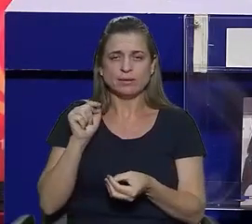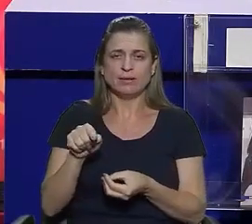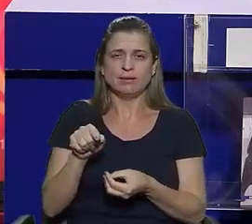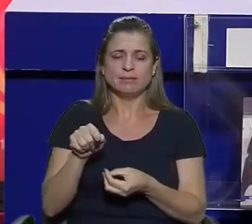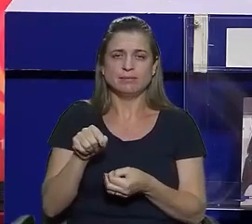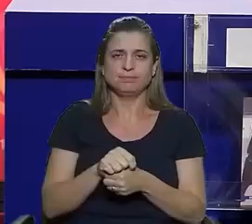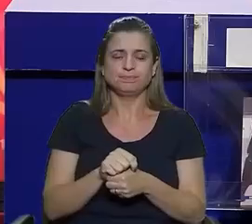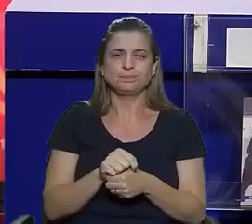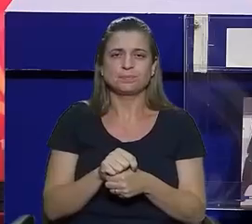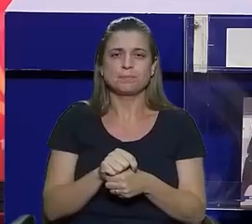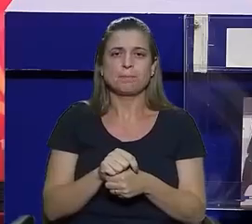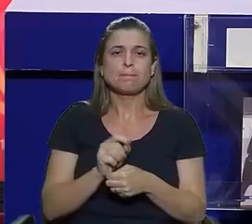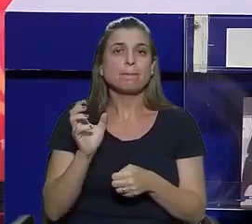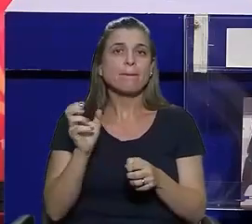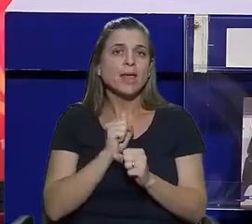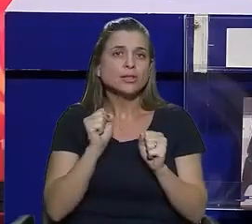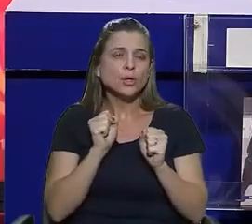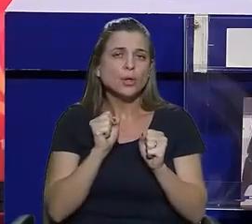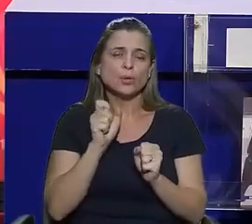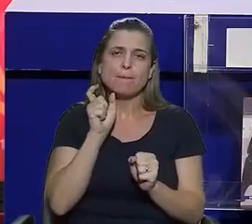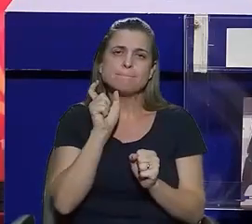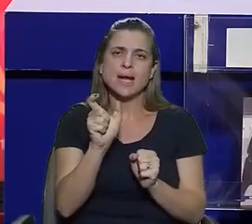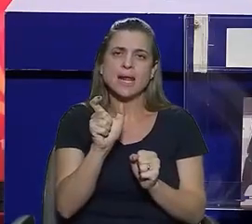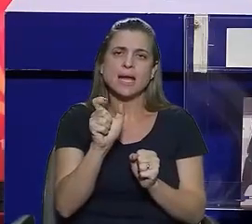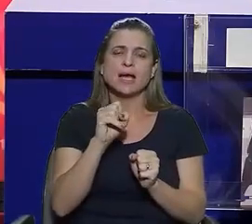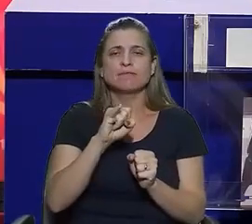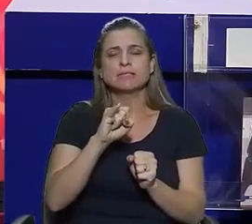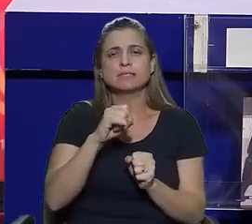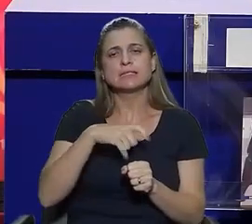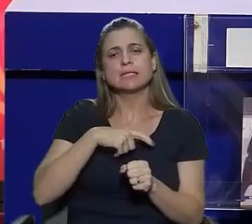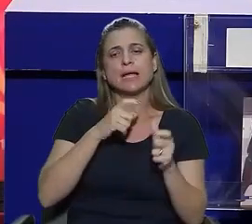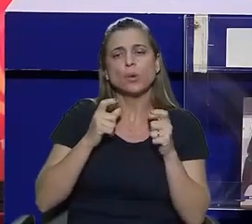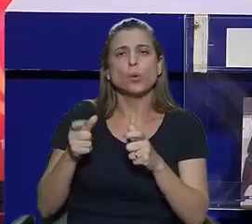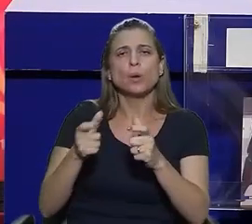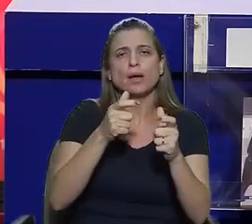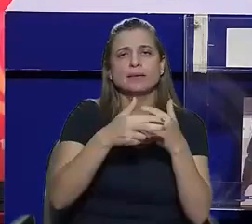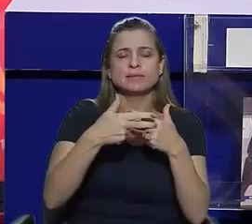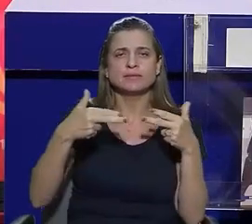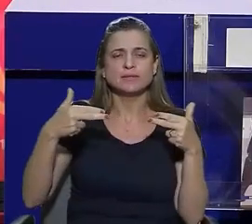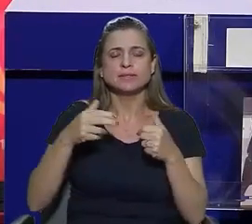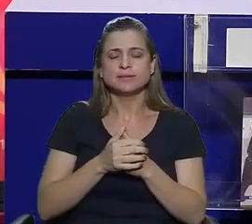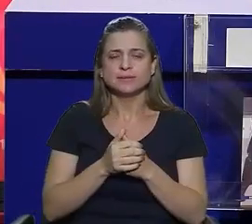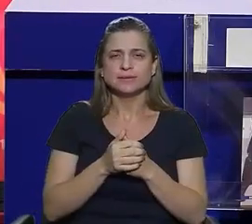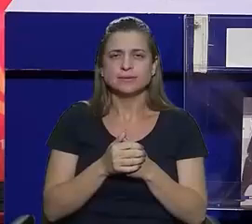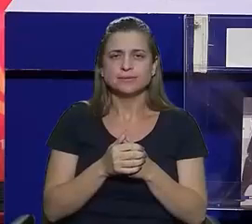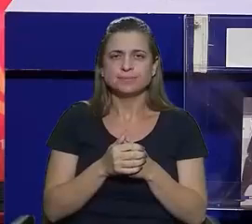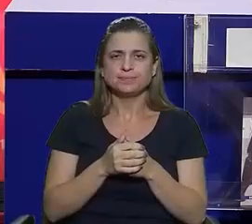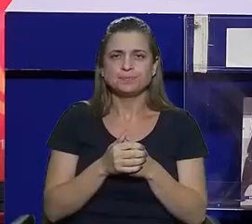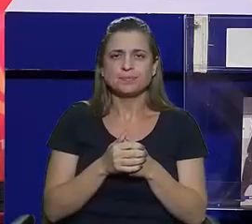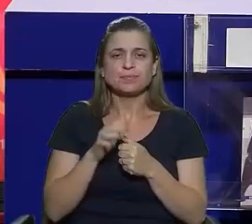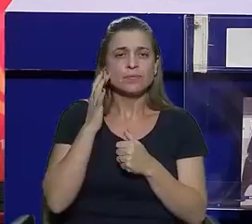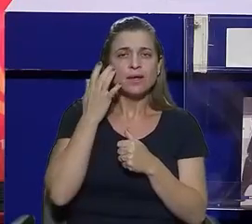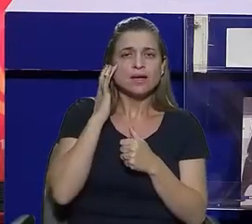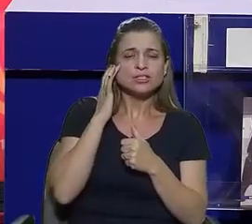palavra quando ela está em vários lugares. Eu acho que tem muito a ver com a minha retirância. Achei que ia ficar num canto, estou no